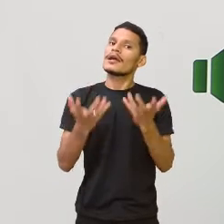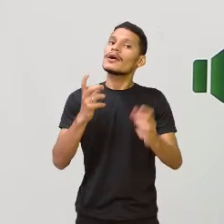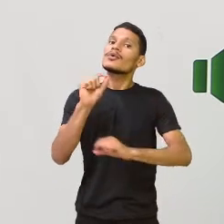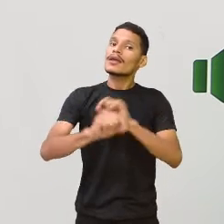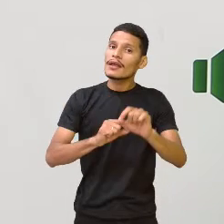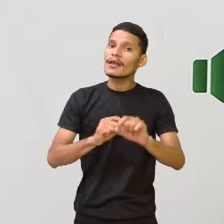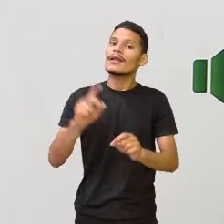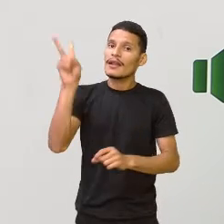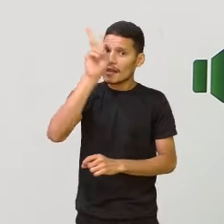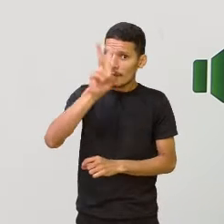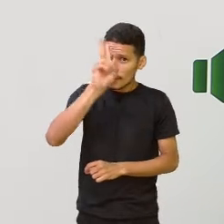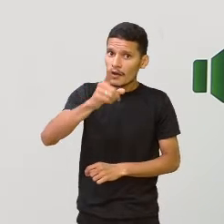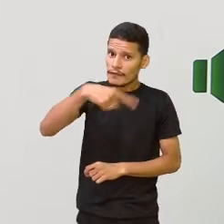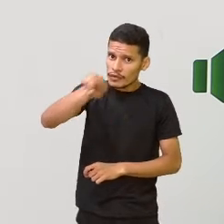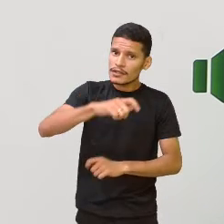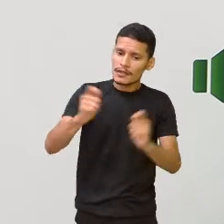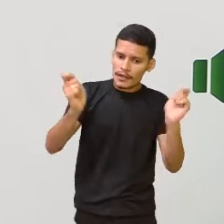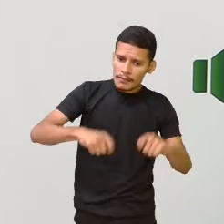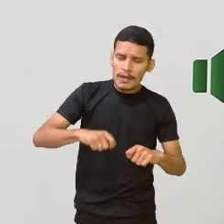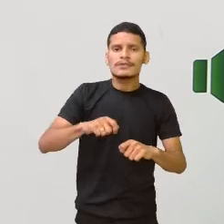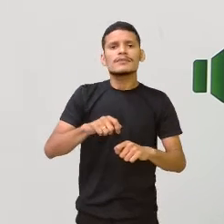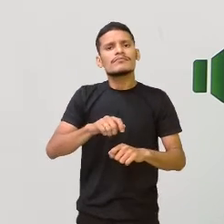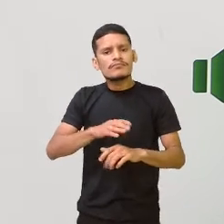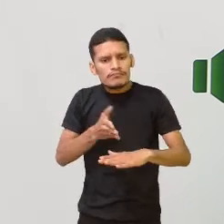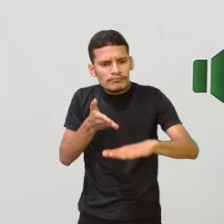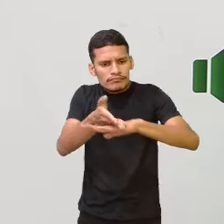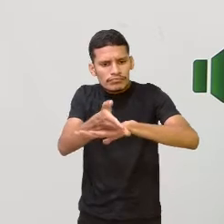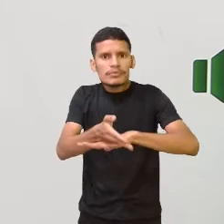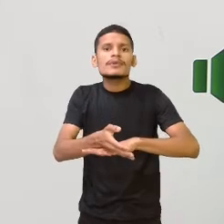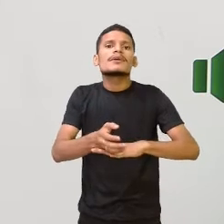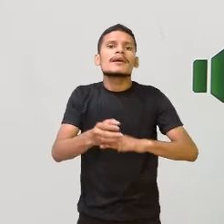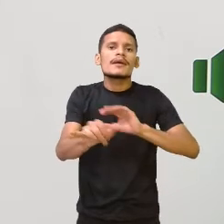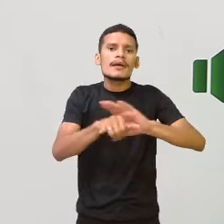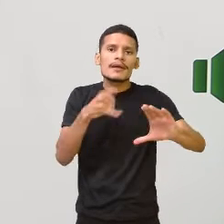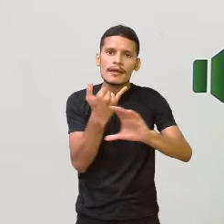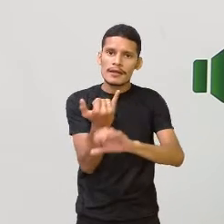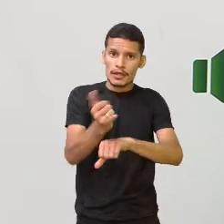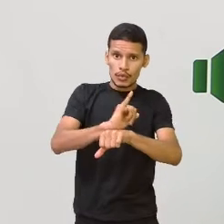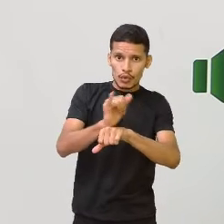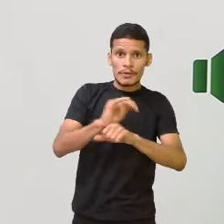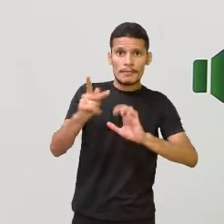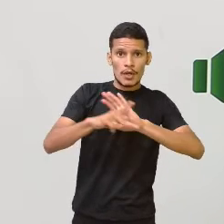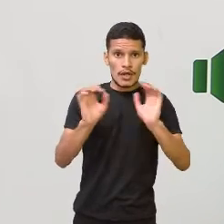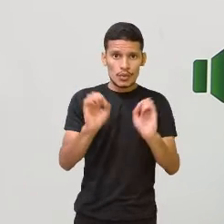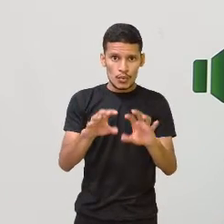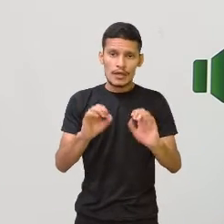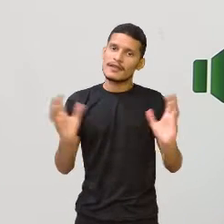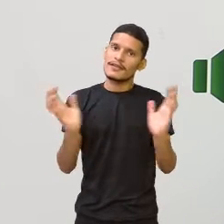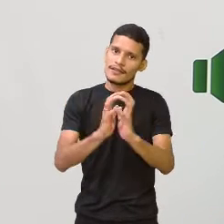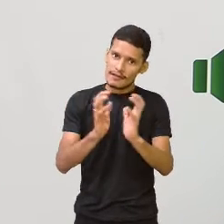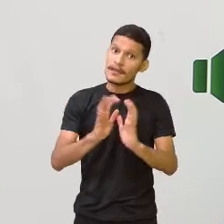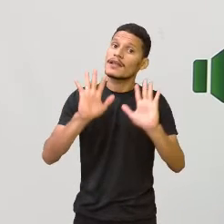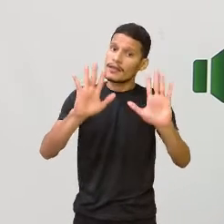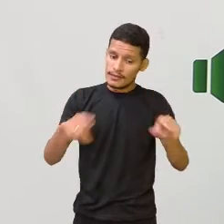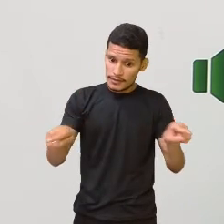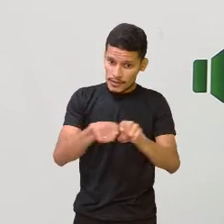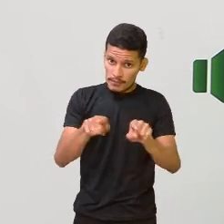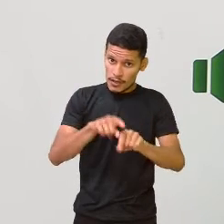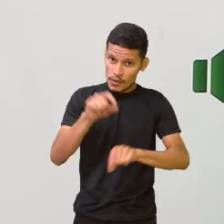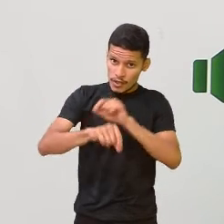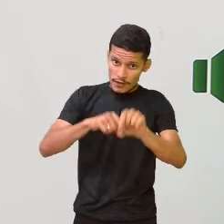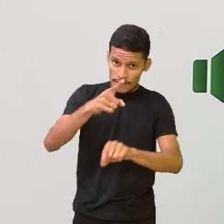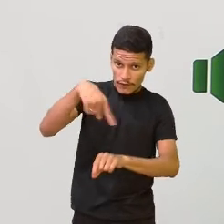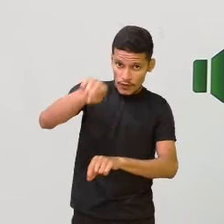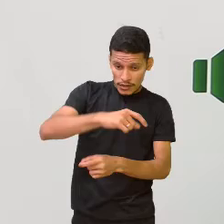lembro que você pode acessar essa aula novamente no canal do Educa Recife no YouTube, tá? Além disso, você pode baixar